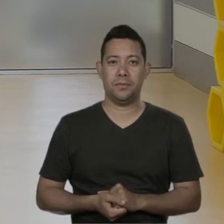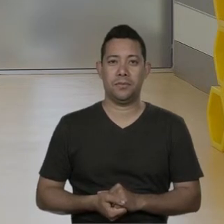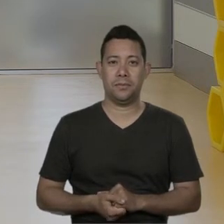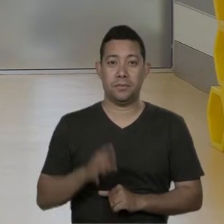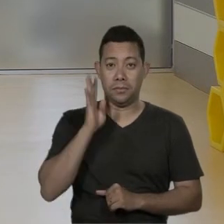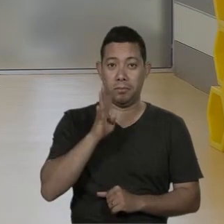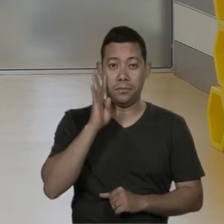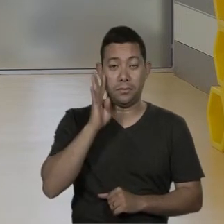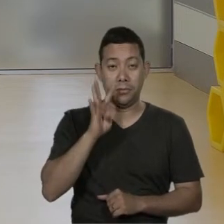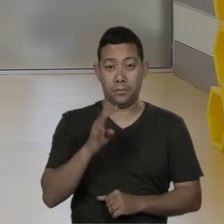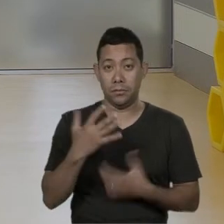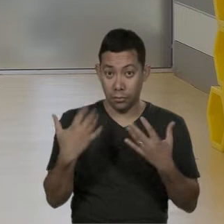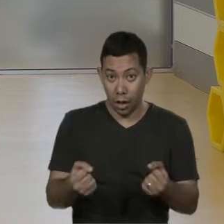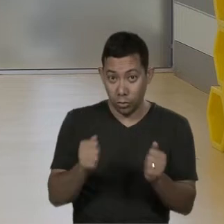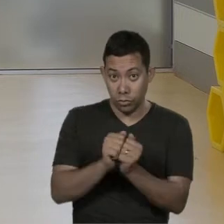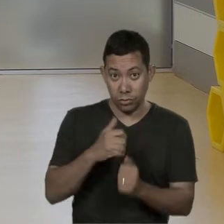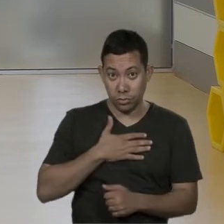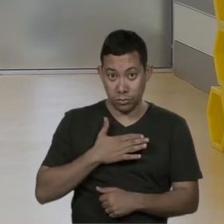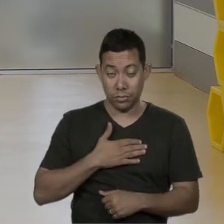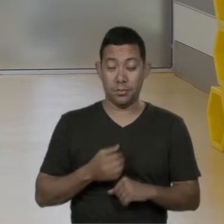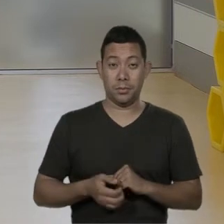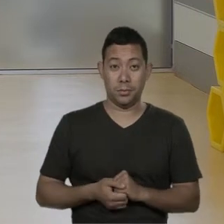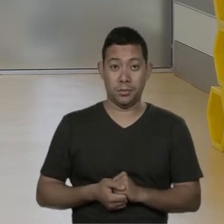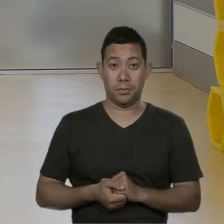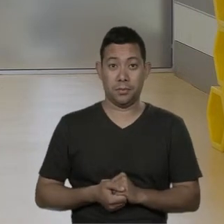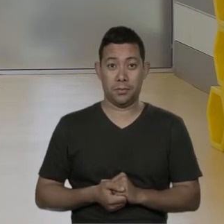Isso, vem comigo aqui, ó.